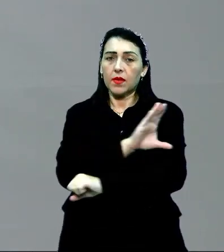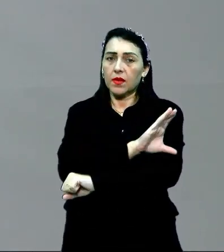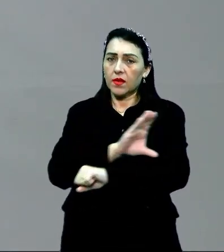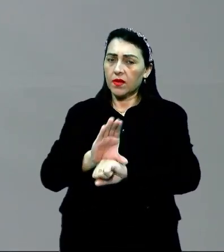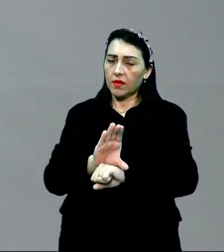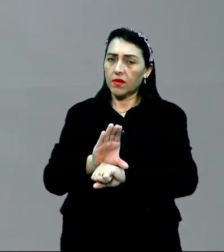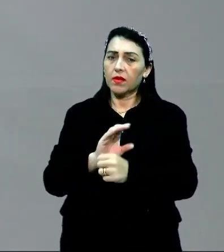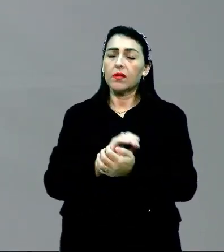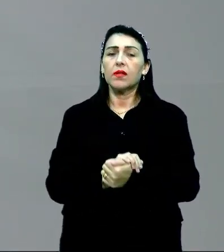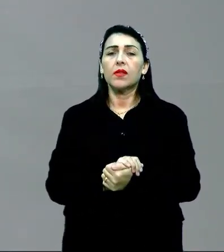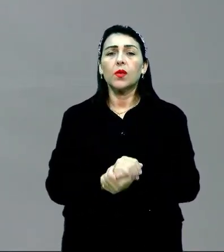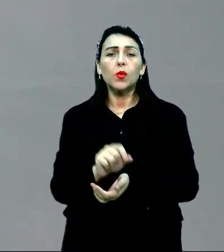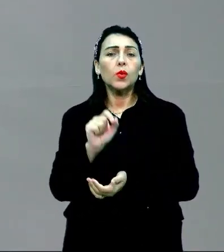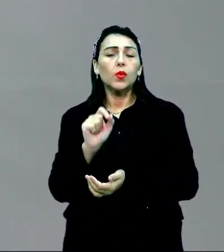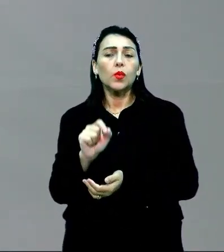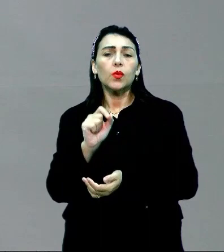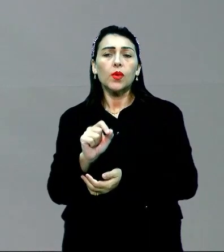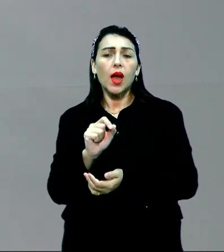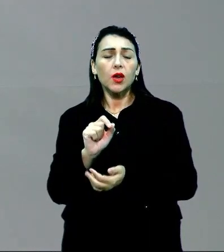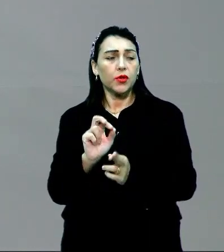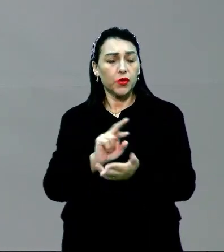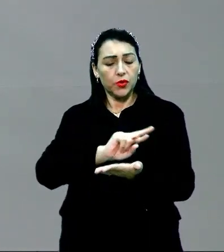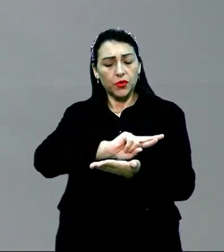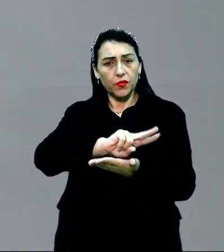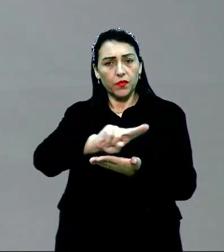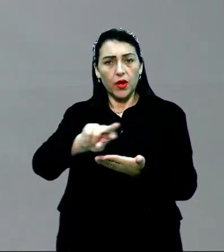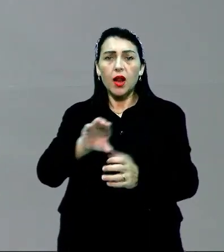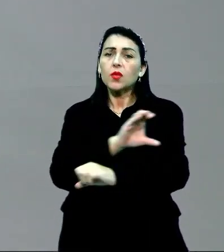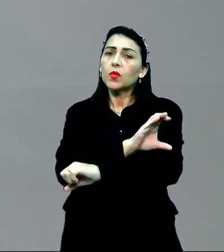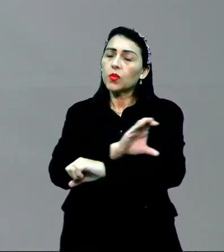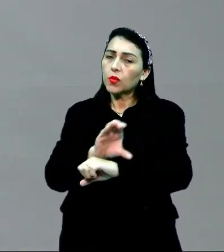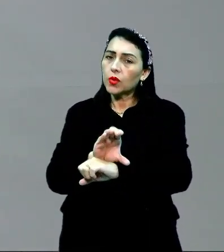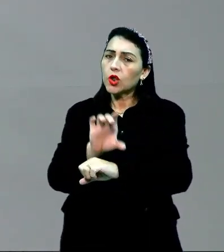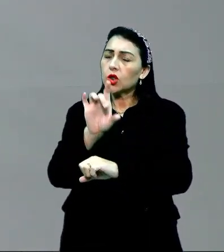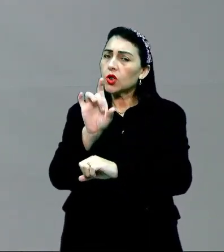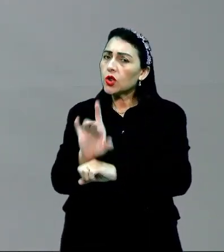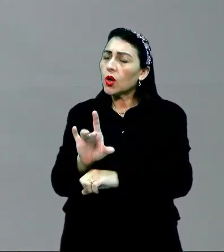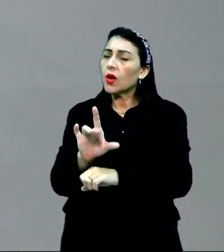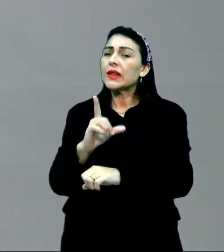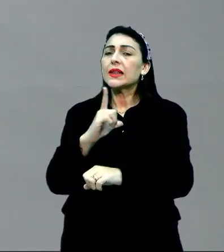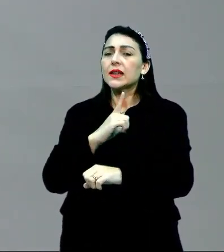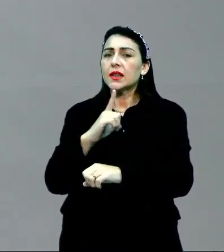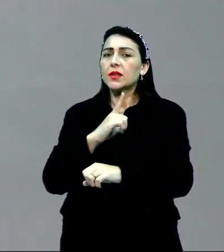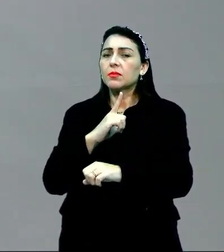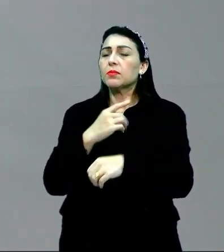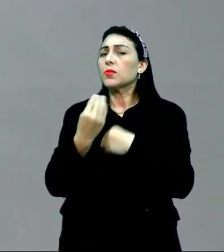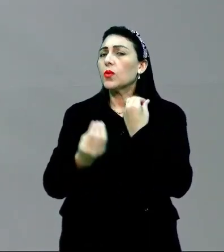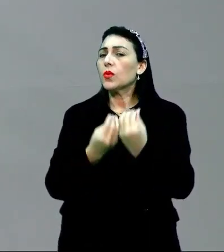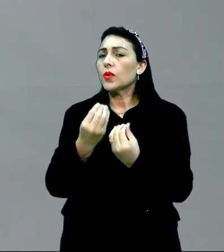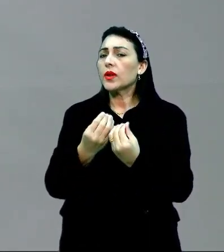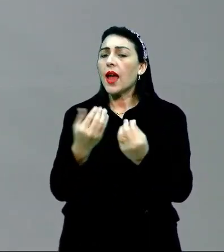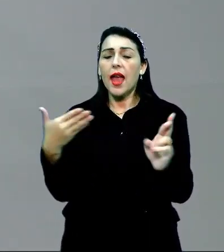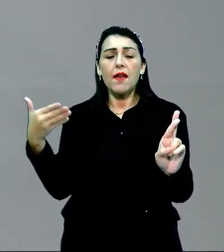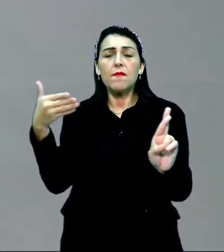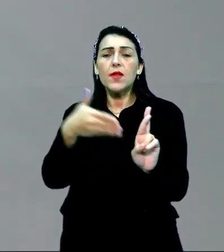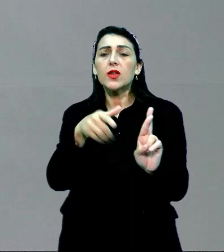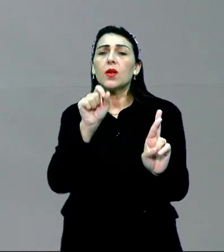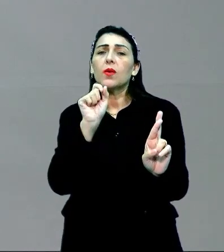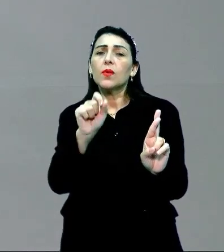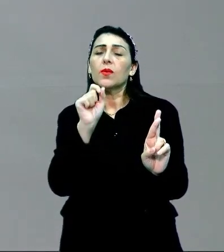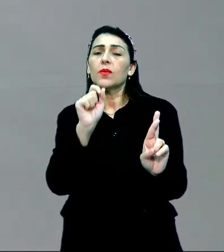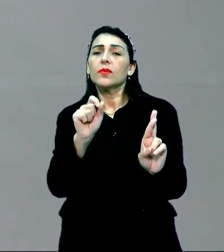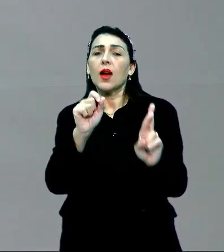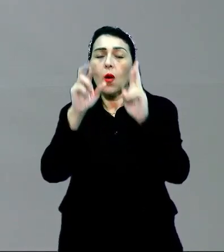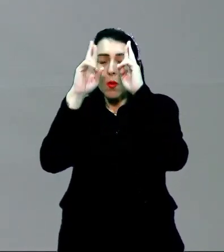nada mais é do que as diferentes culturas só porque que trabalha assim muito essa questão referente ao que